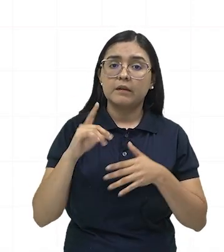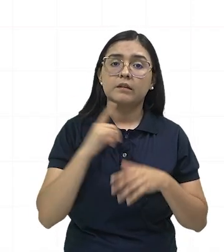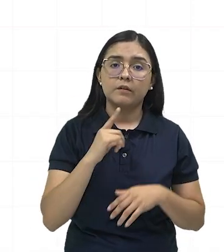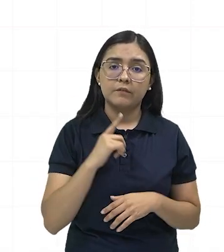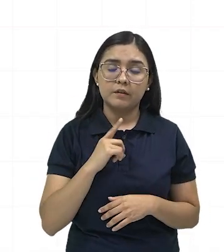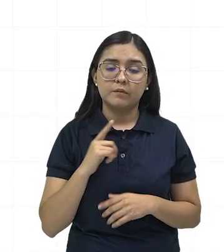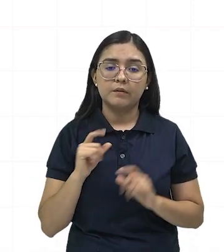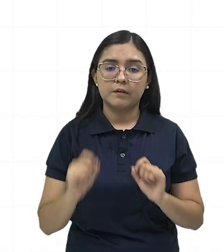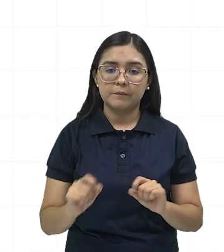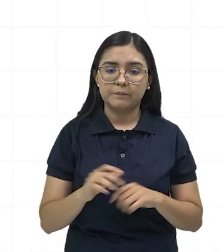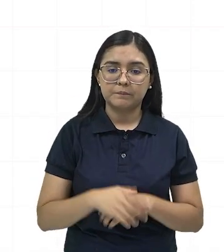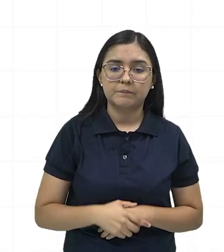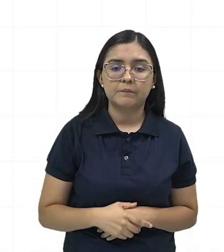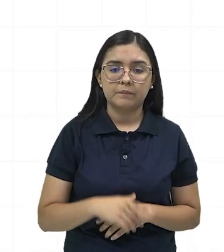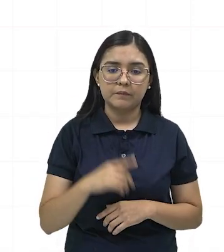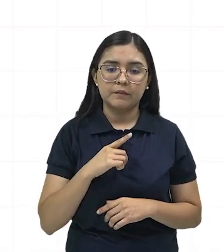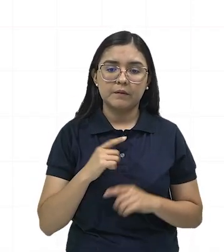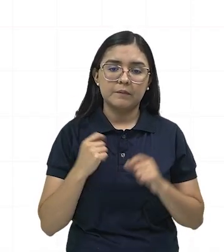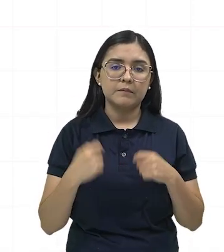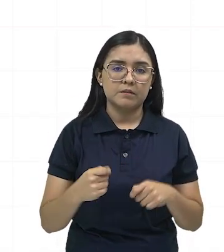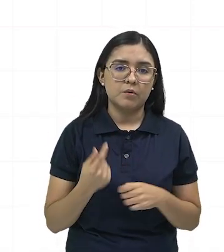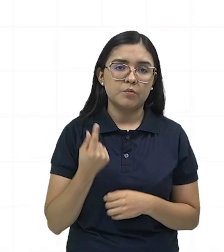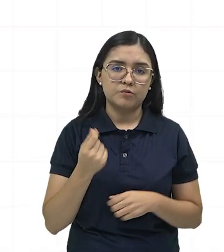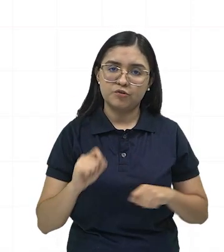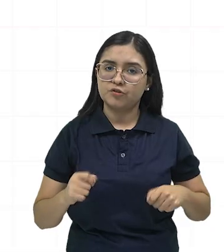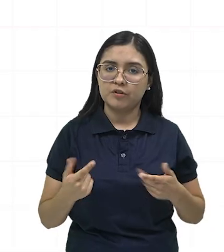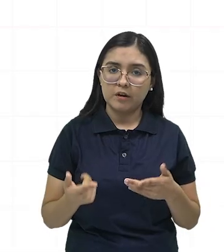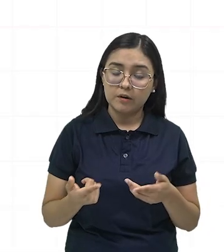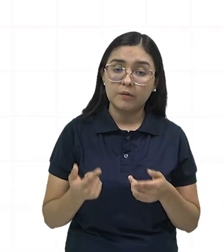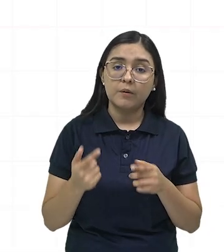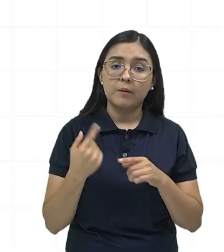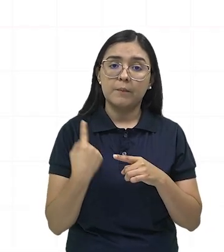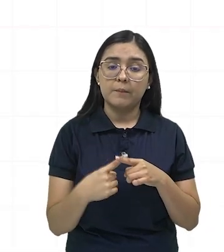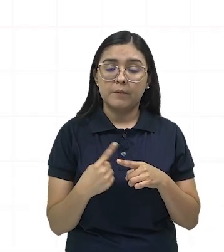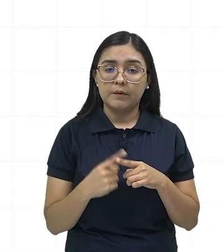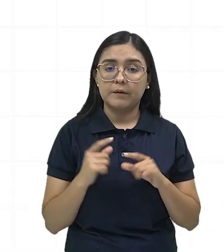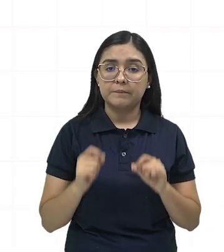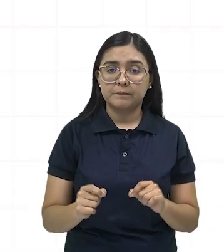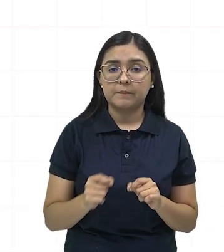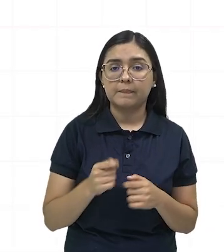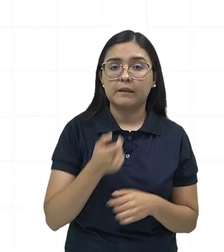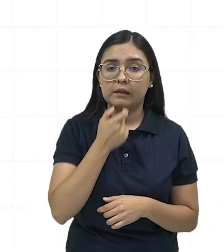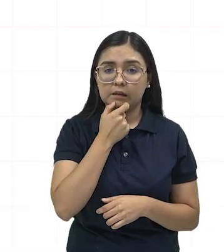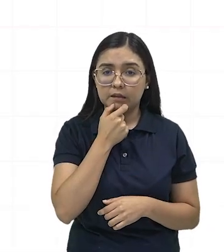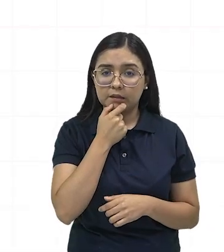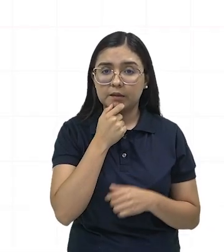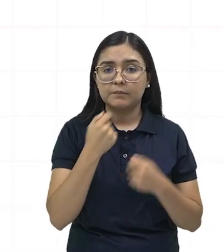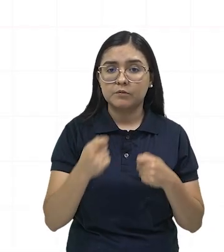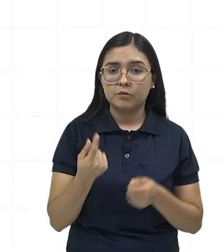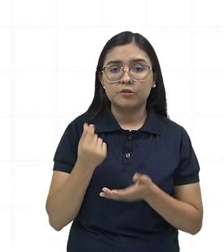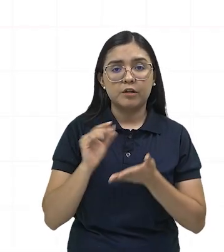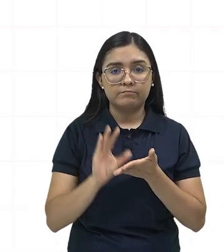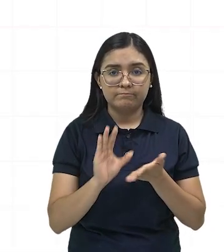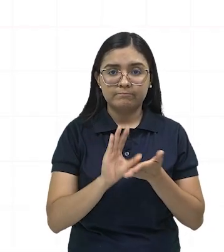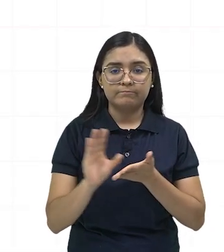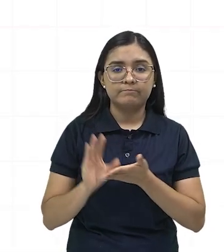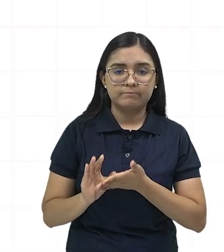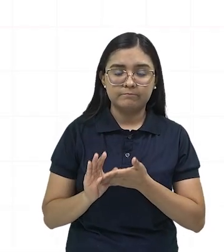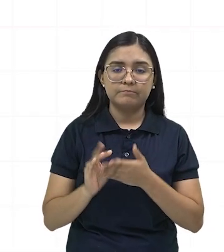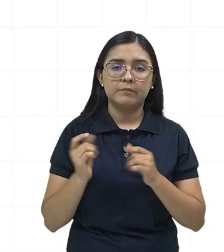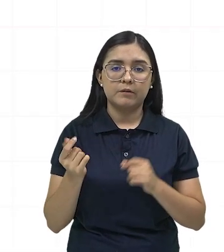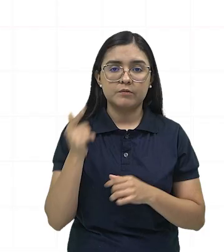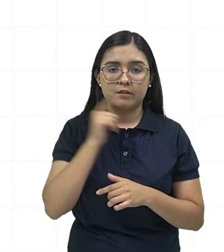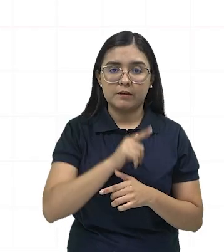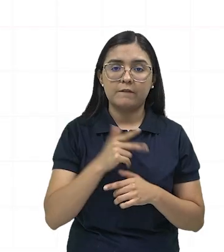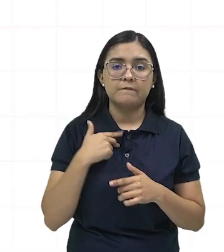quê? Gastos militares, né? Já que a Inglaterra gastou tanto para vencer essa guerra, porque ela vai vencer a